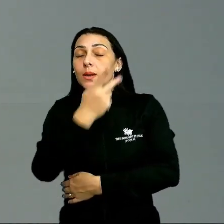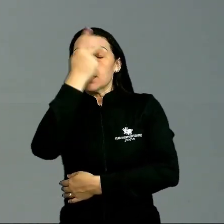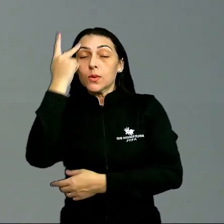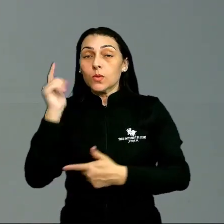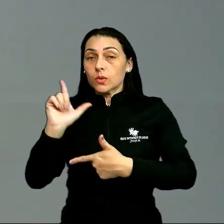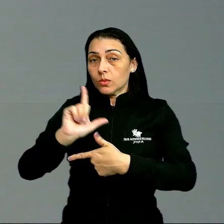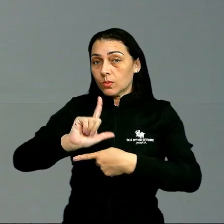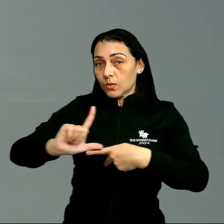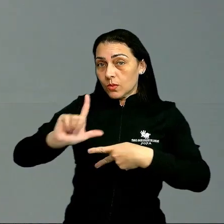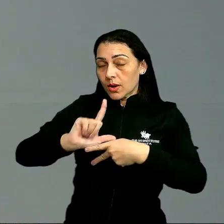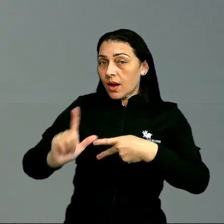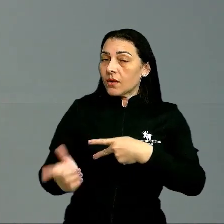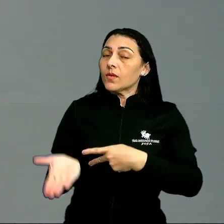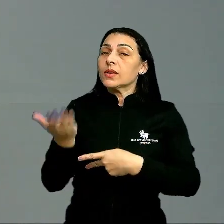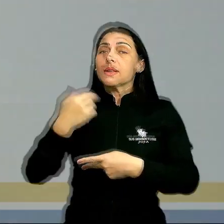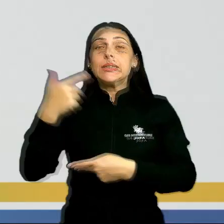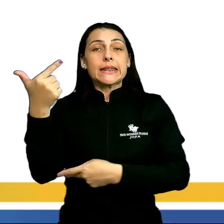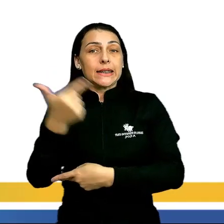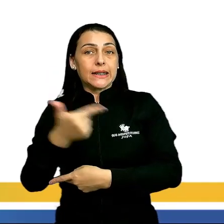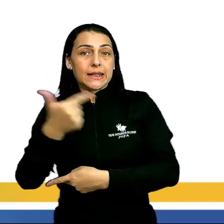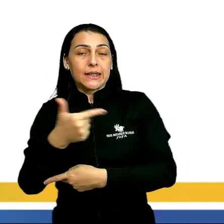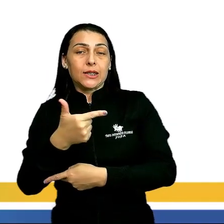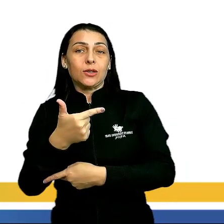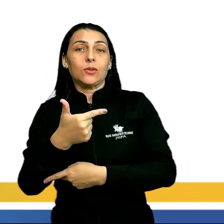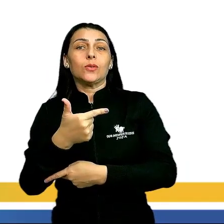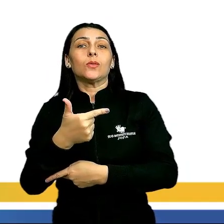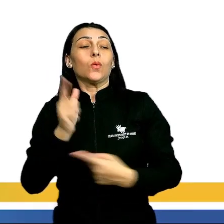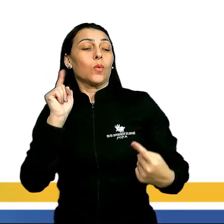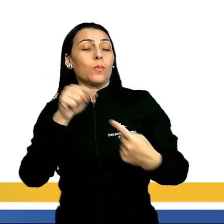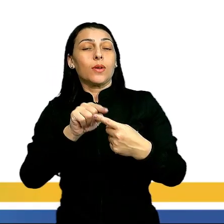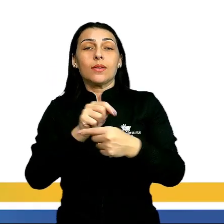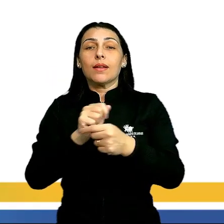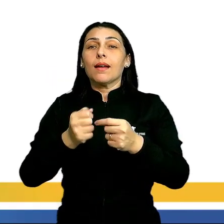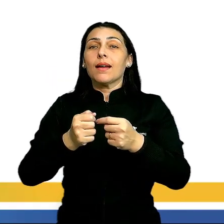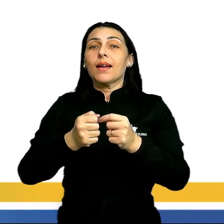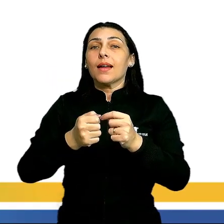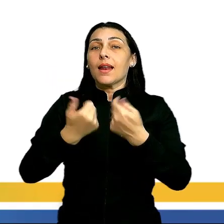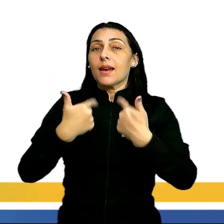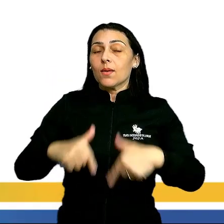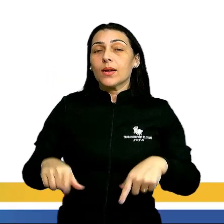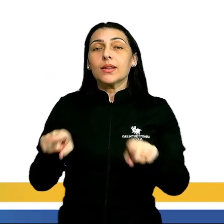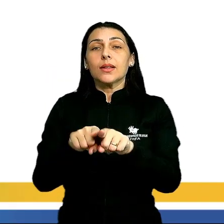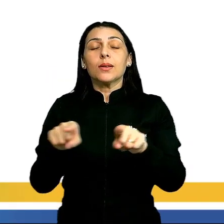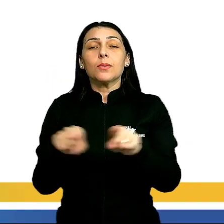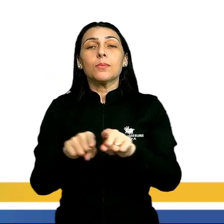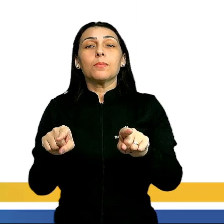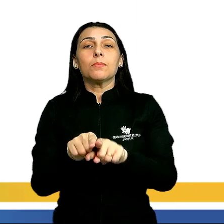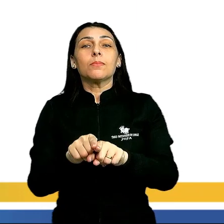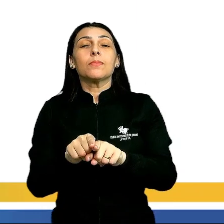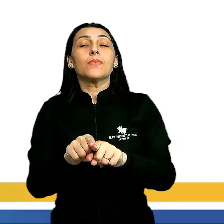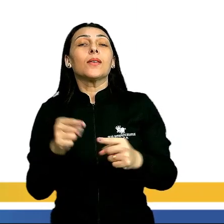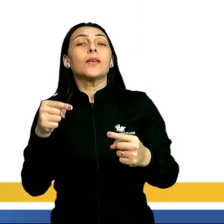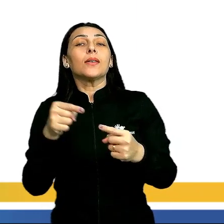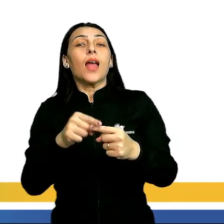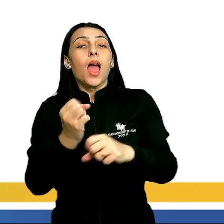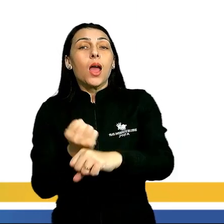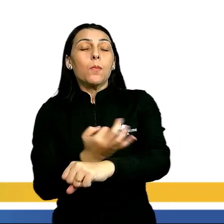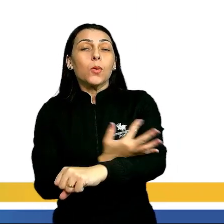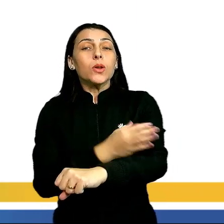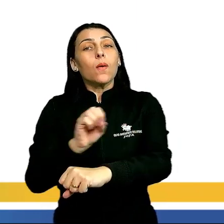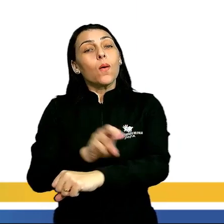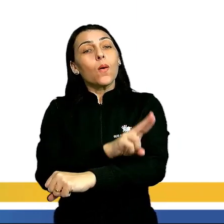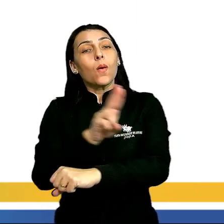plural. Então, vamos à nossa segunda função da linguagem, também chamada de função emotiva